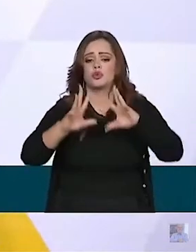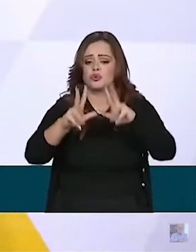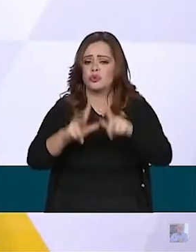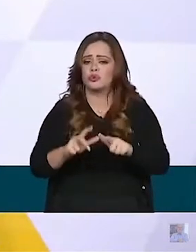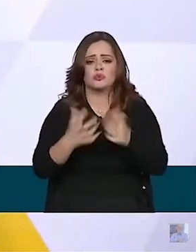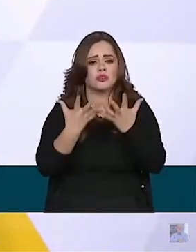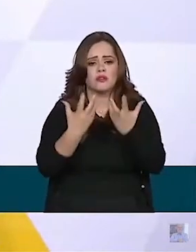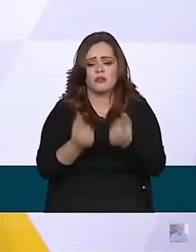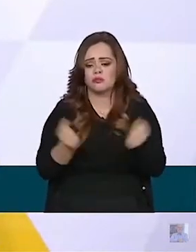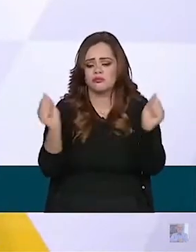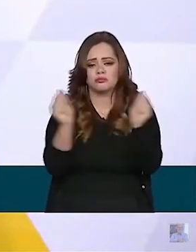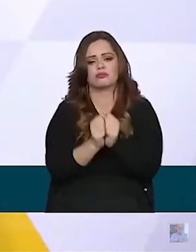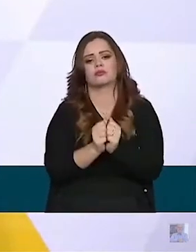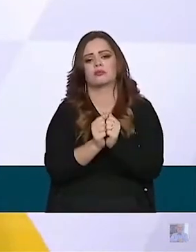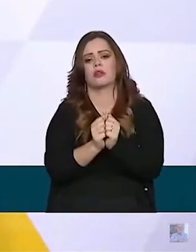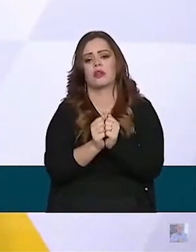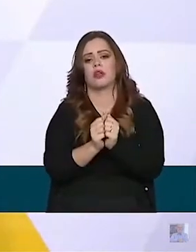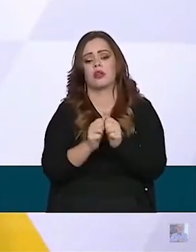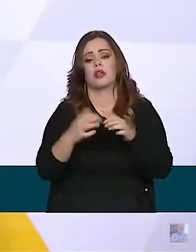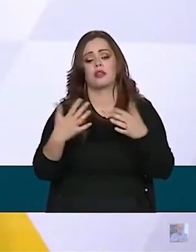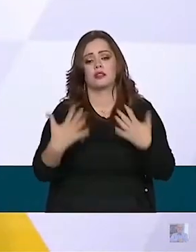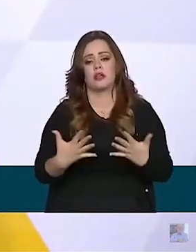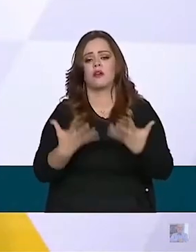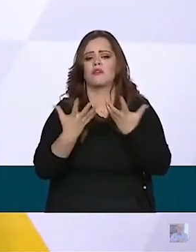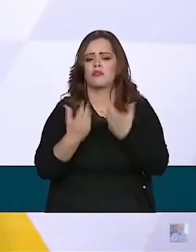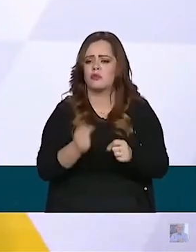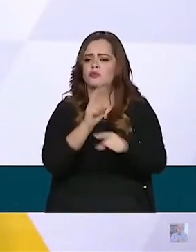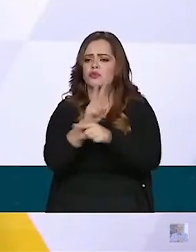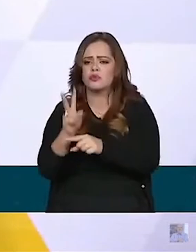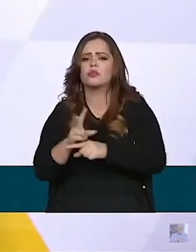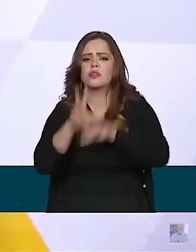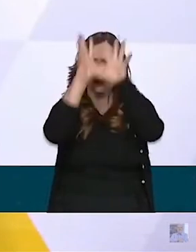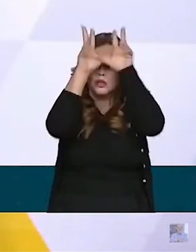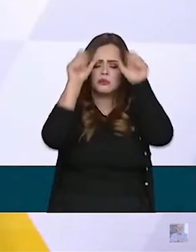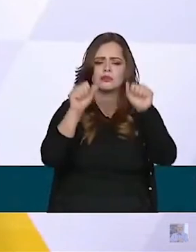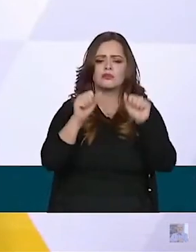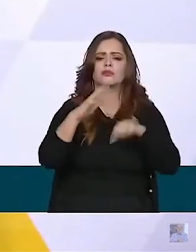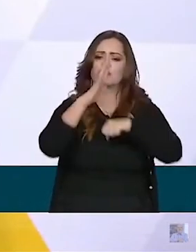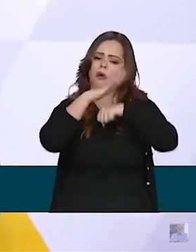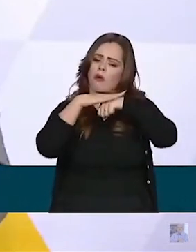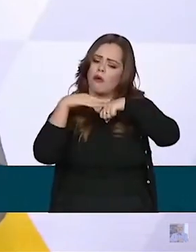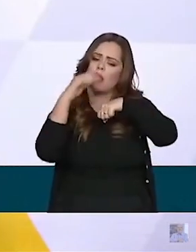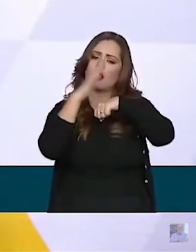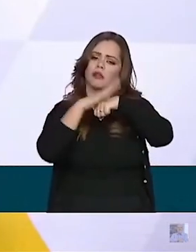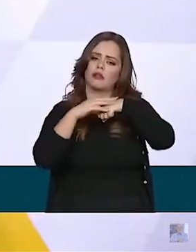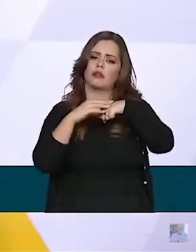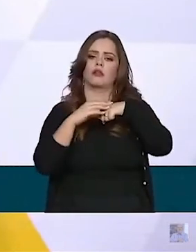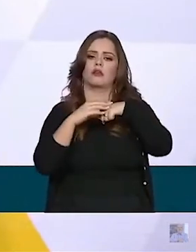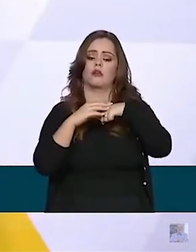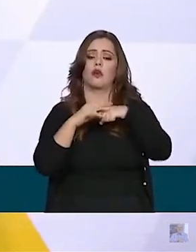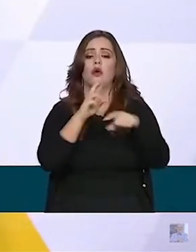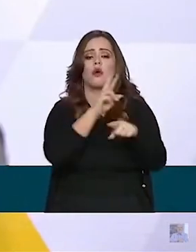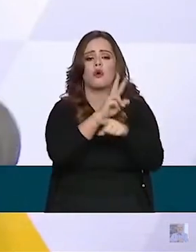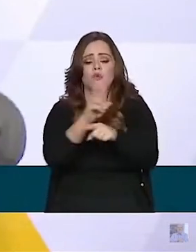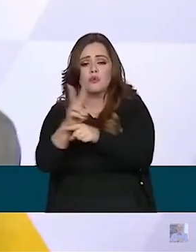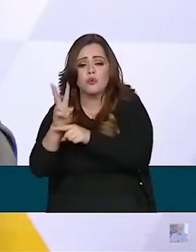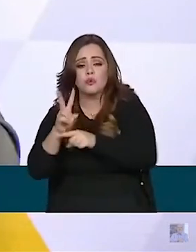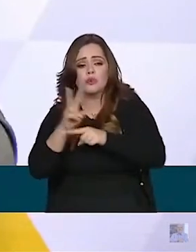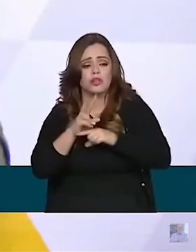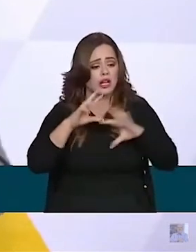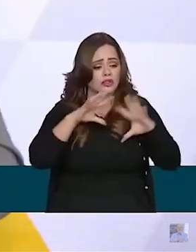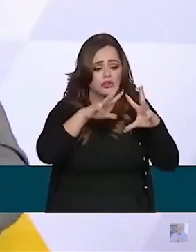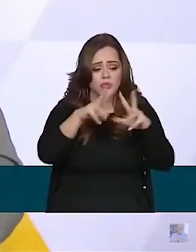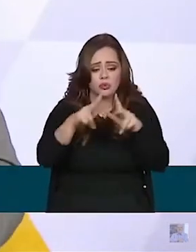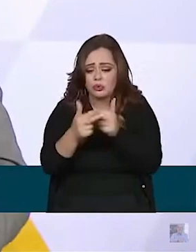mundo vai junto. E é por isso que nós vamos cuidar da Amazônia com muito carinho, é por isso que nós vamos cuidar dos biomas brasileiros, que